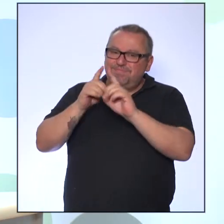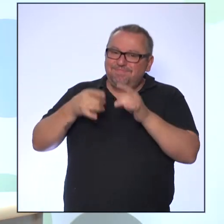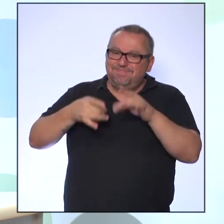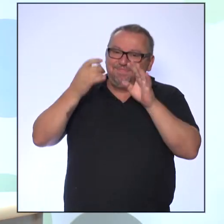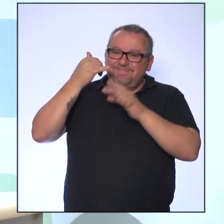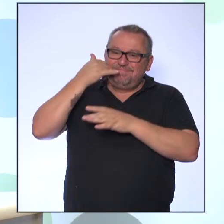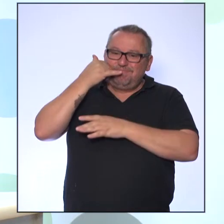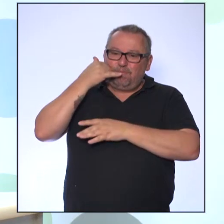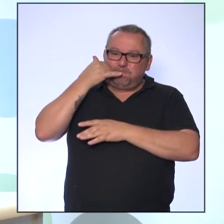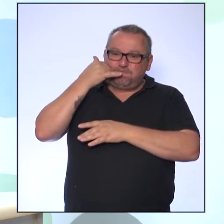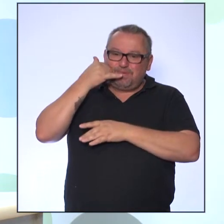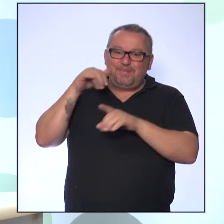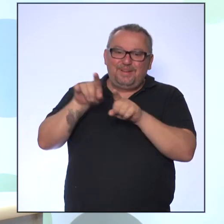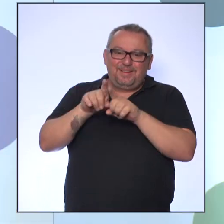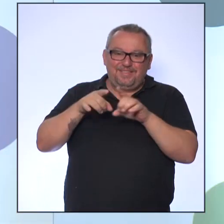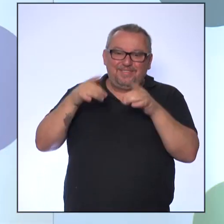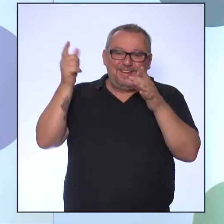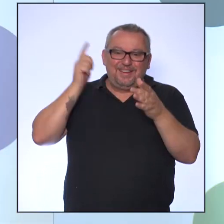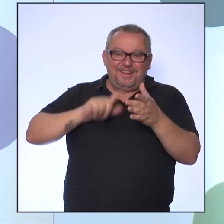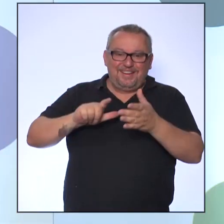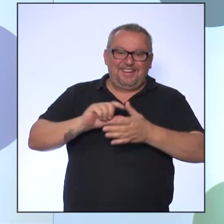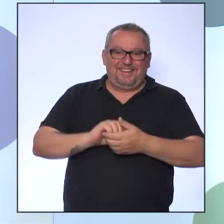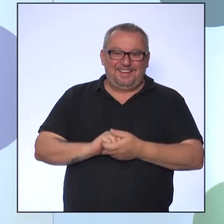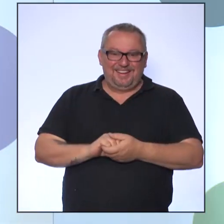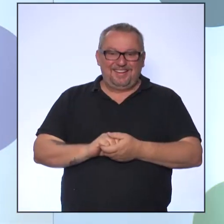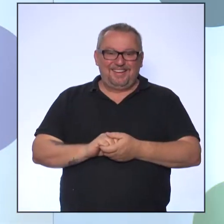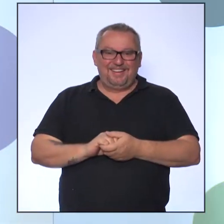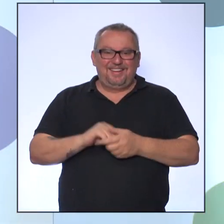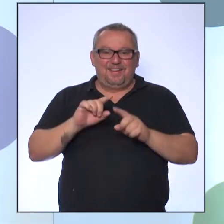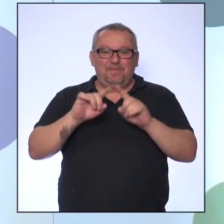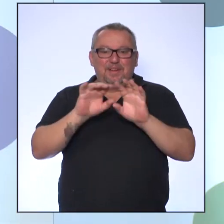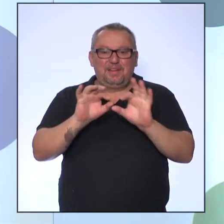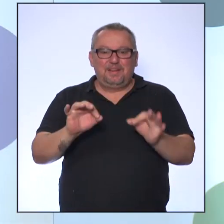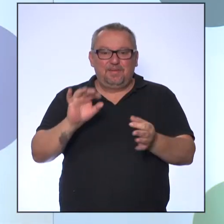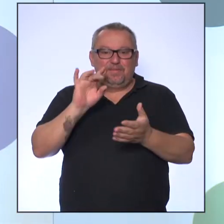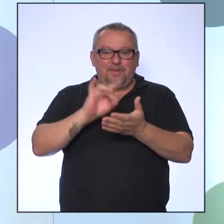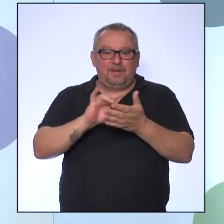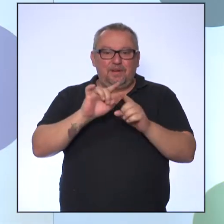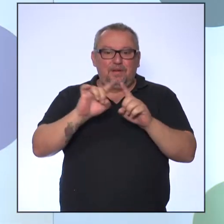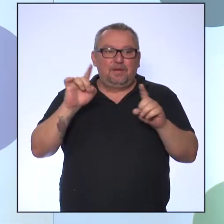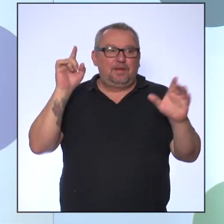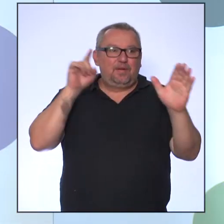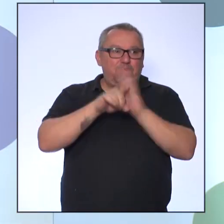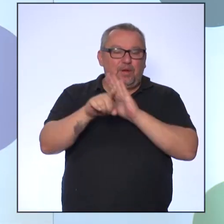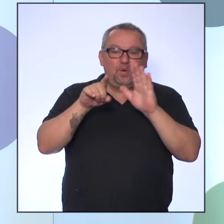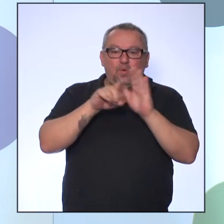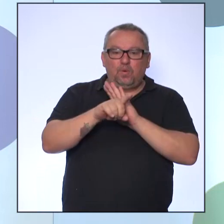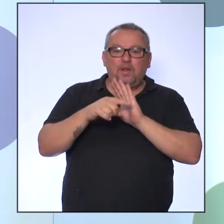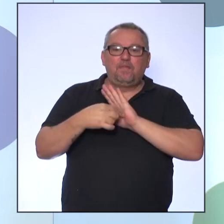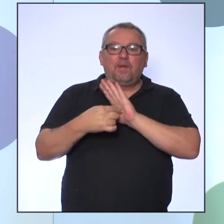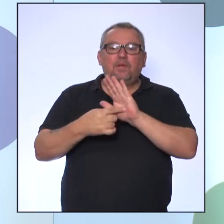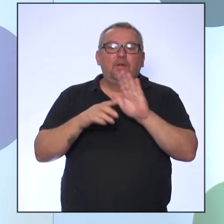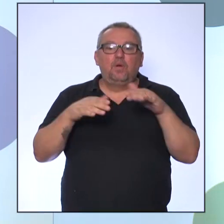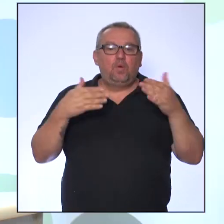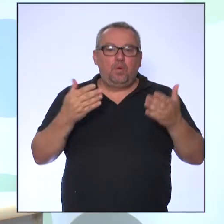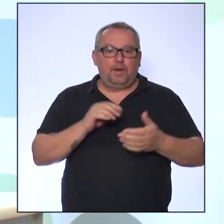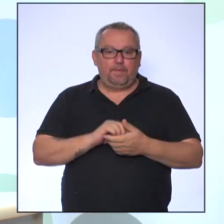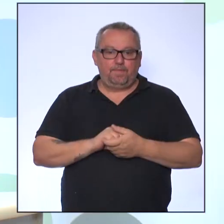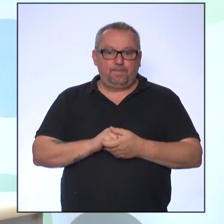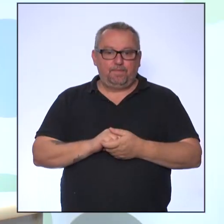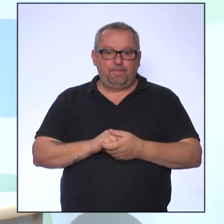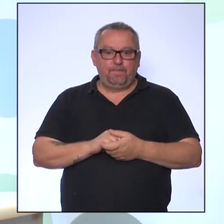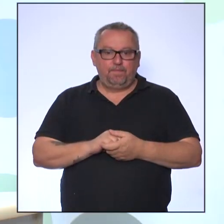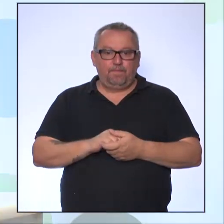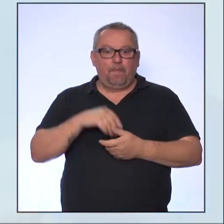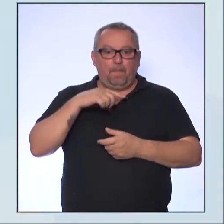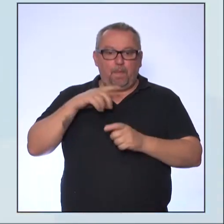poderia atender e fechar um pedido. É, depois dessa fica bem simples mesmo. Mas aí a pergunta que vai aparecer para eles, qual que é? A pergunta é a seguinte,